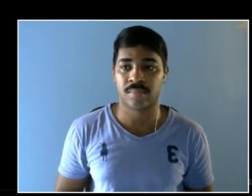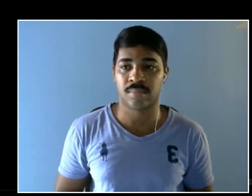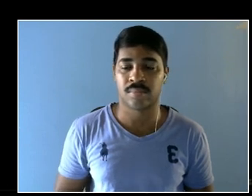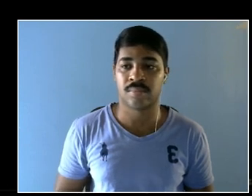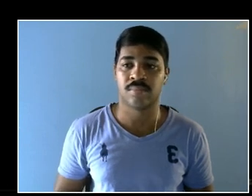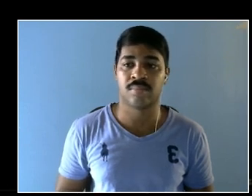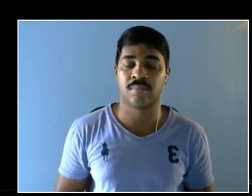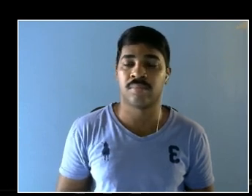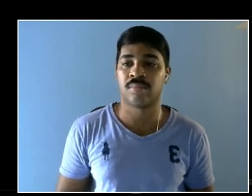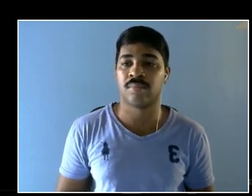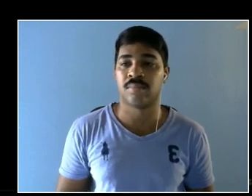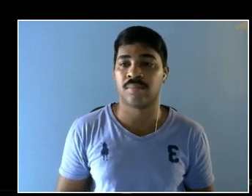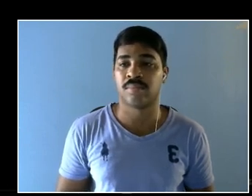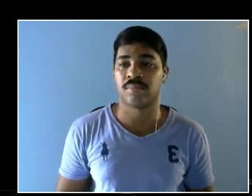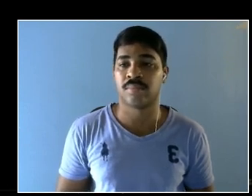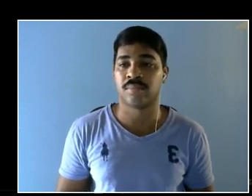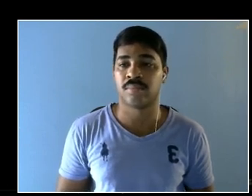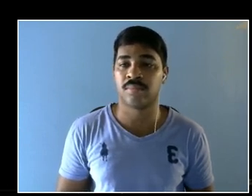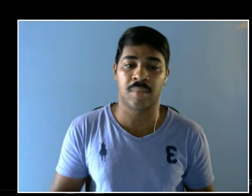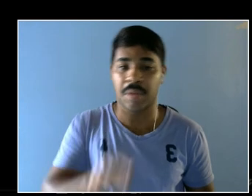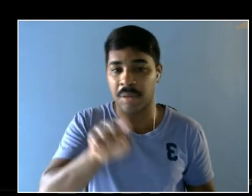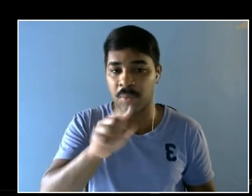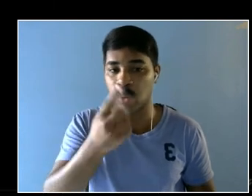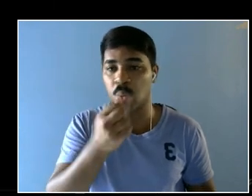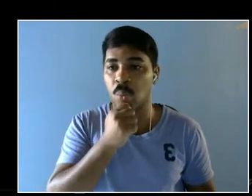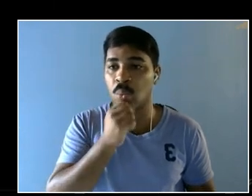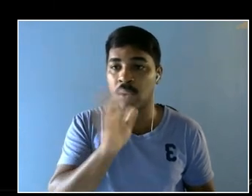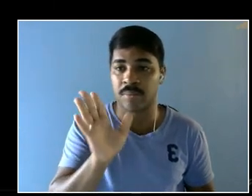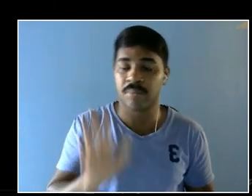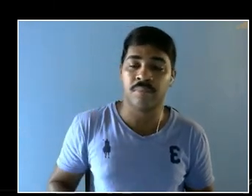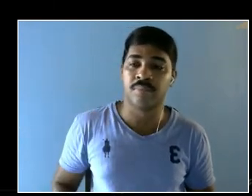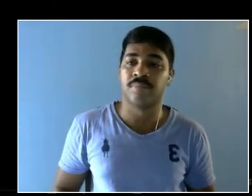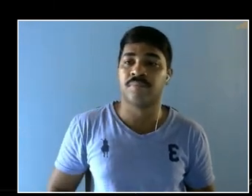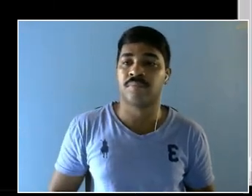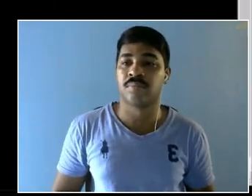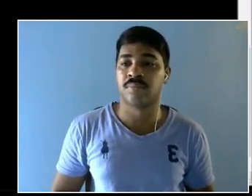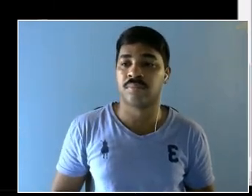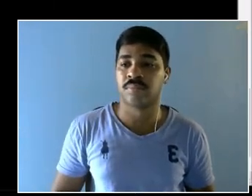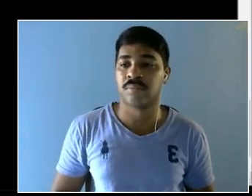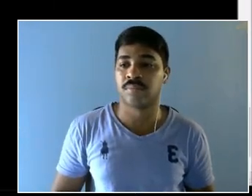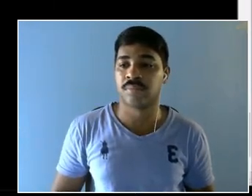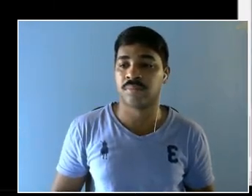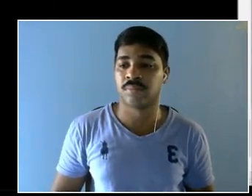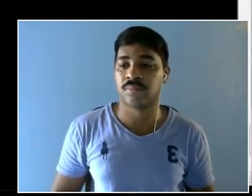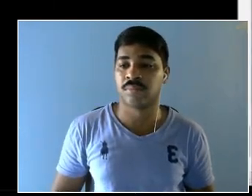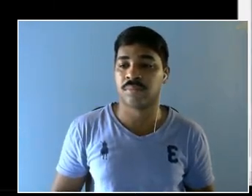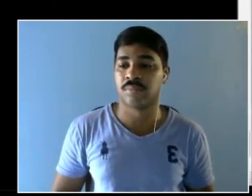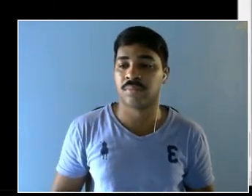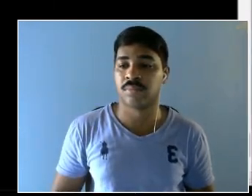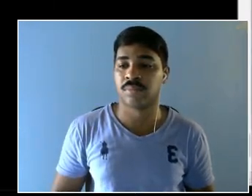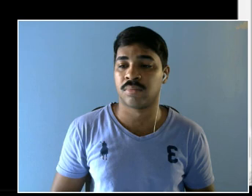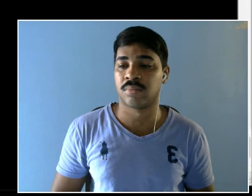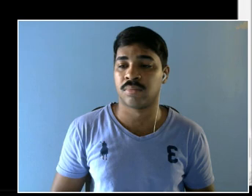não acontece nada, porque é de 0 até esse valor, não vai, né? Eu vou colocar aqui 1000. Ele vai demorar um pouquinho para chegar